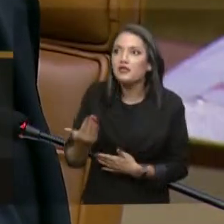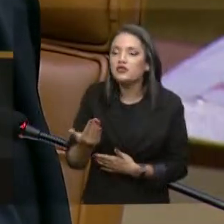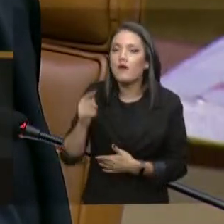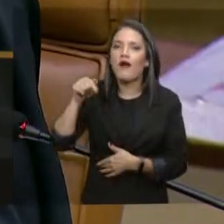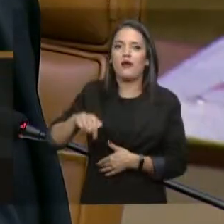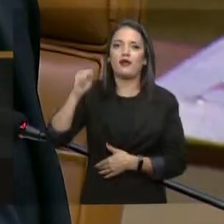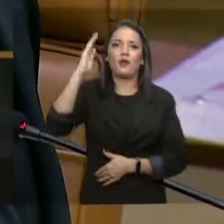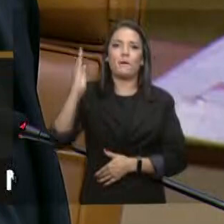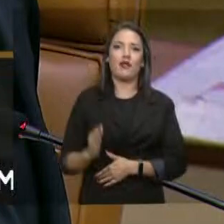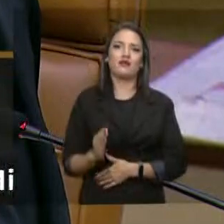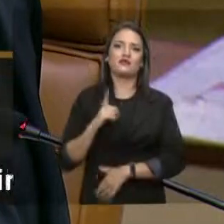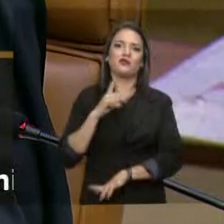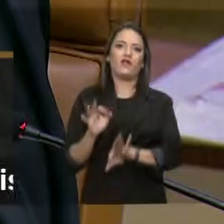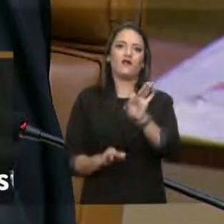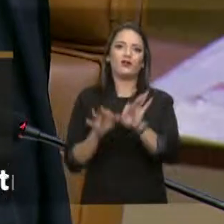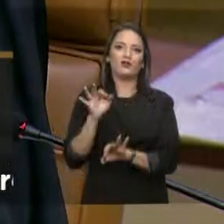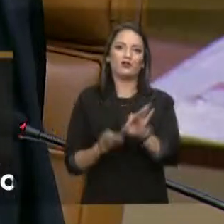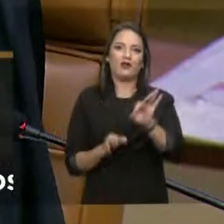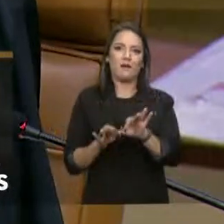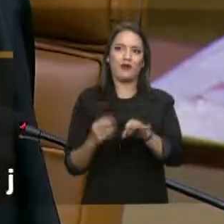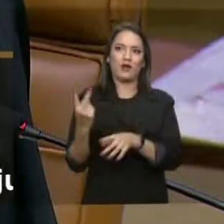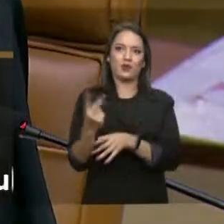julgada pela segunda turma